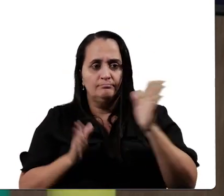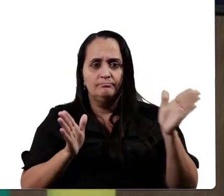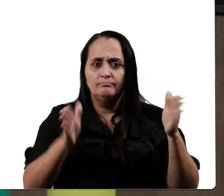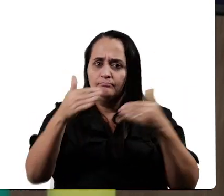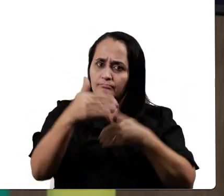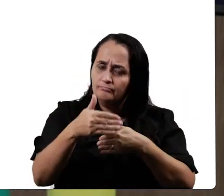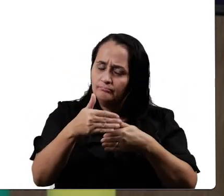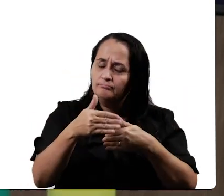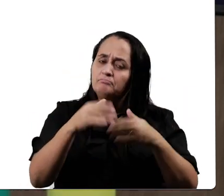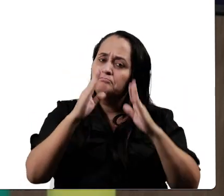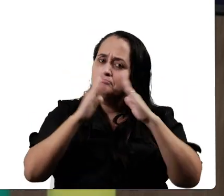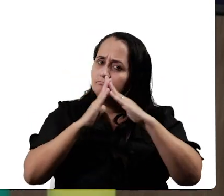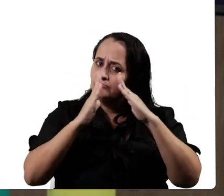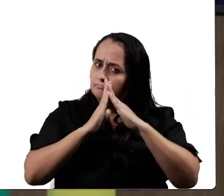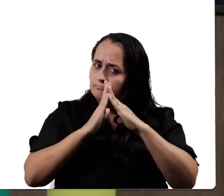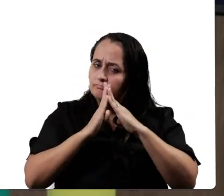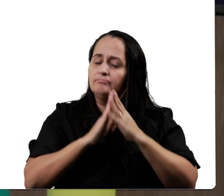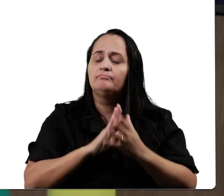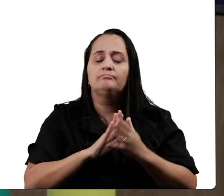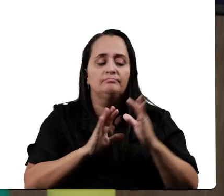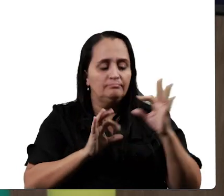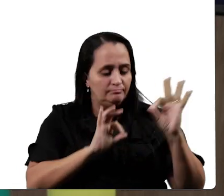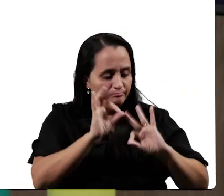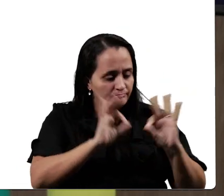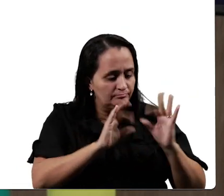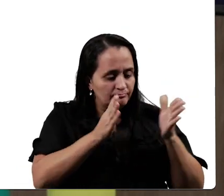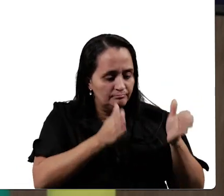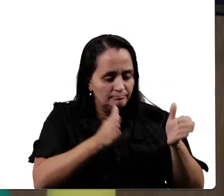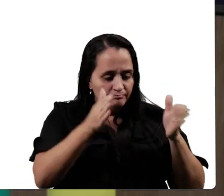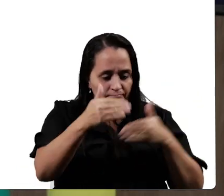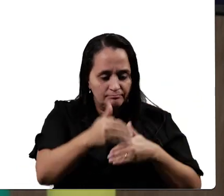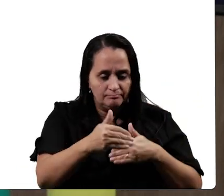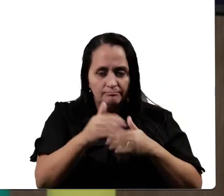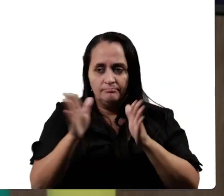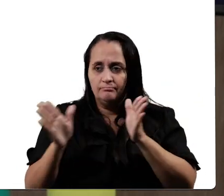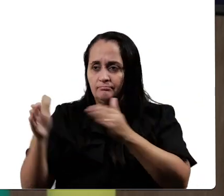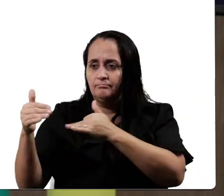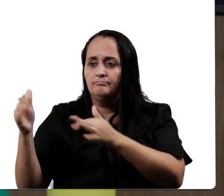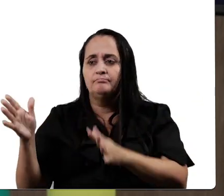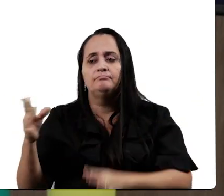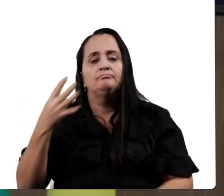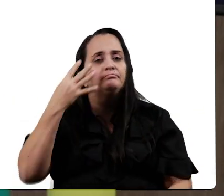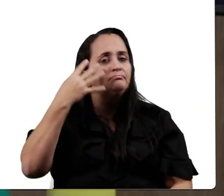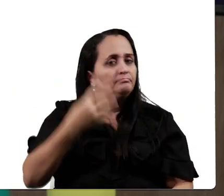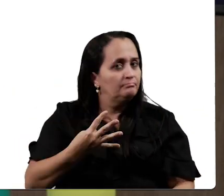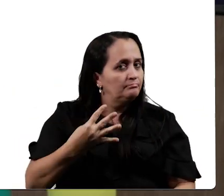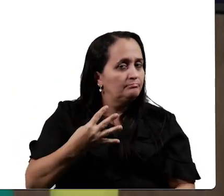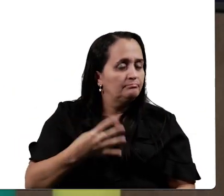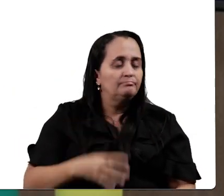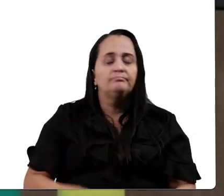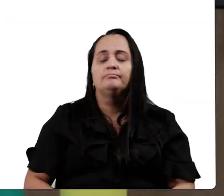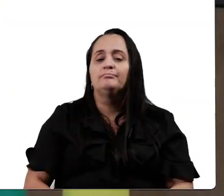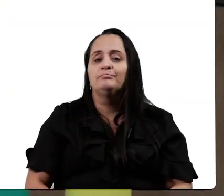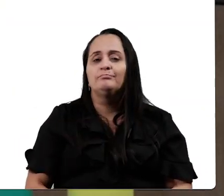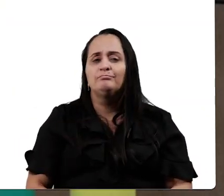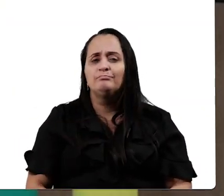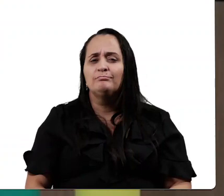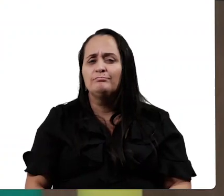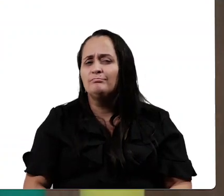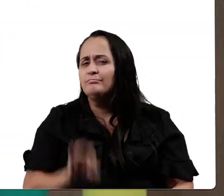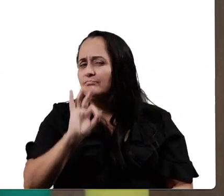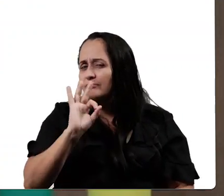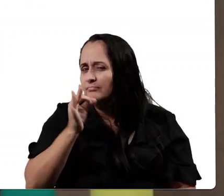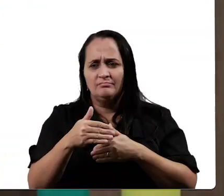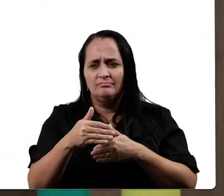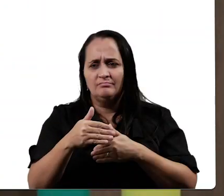terceiro andar 1 2 3 4 e no quarto andar 1 2 3 4